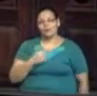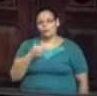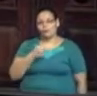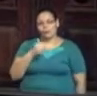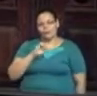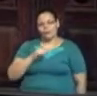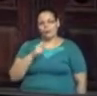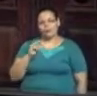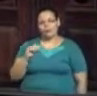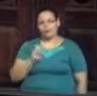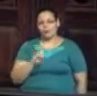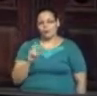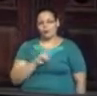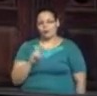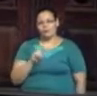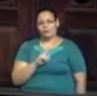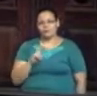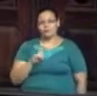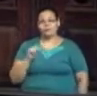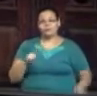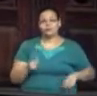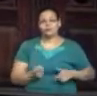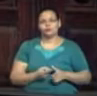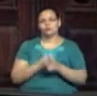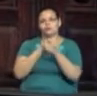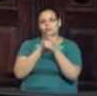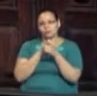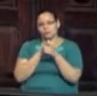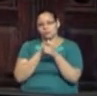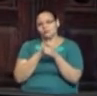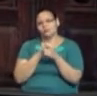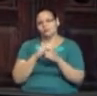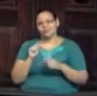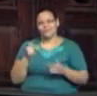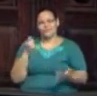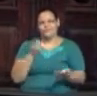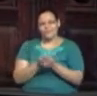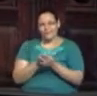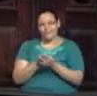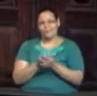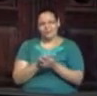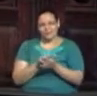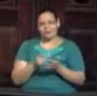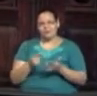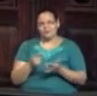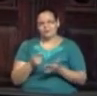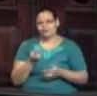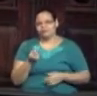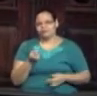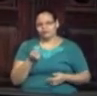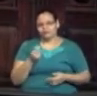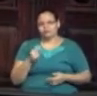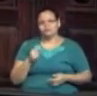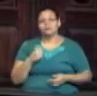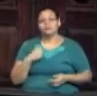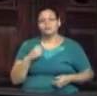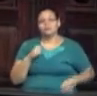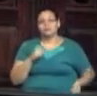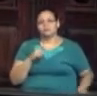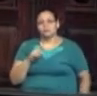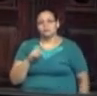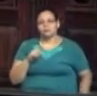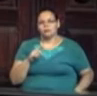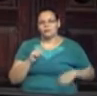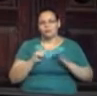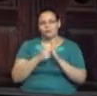milhões, e suspensão do pagamento da dívida com o fim do